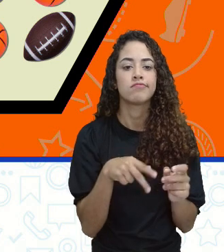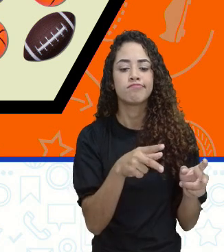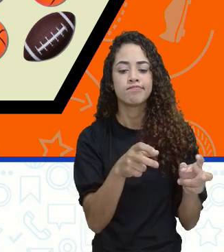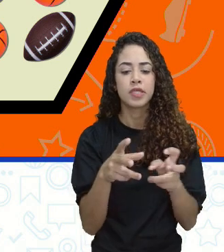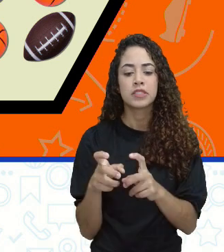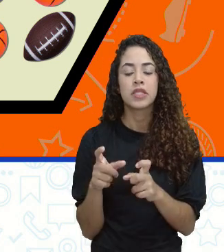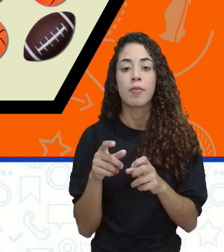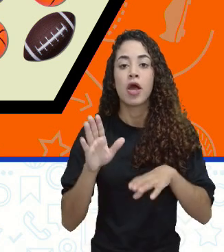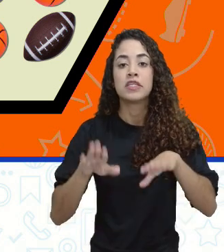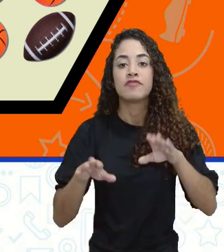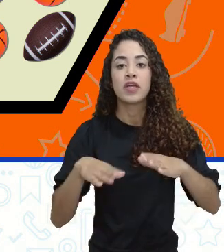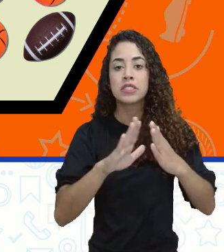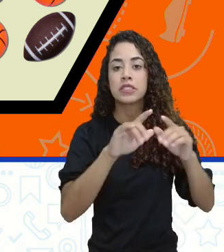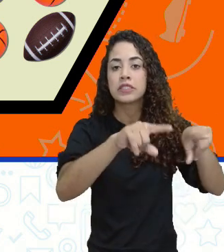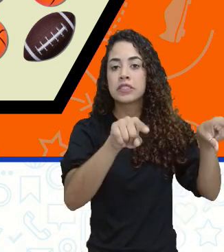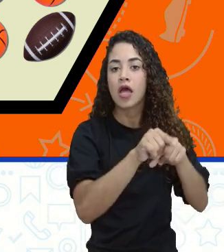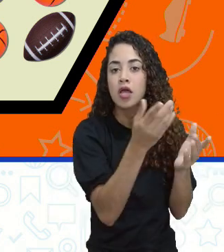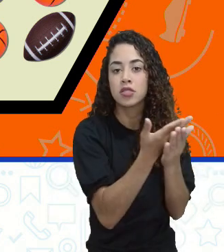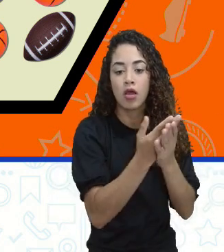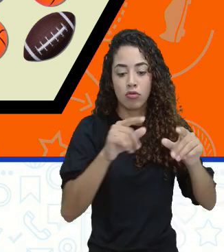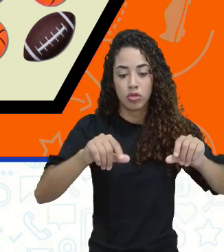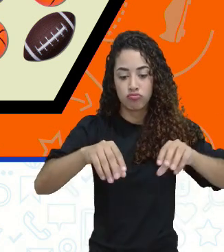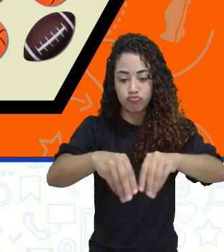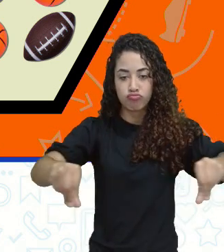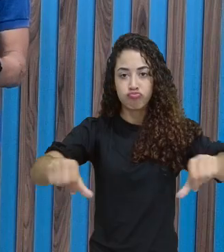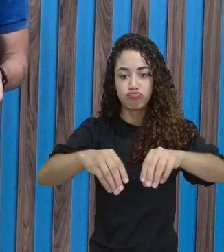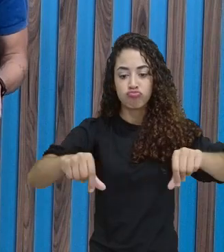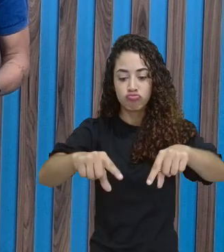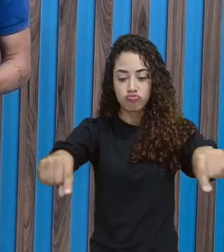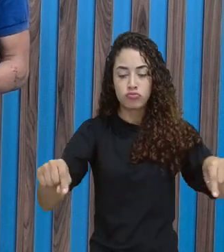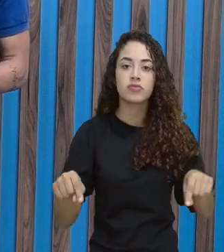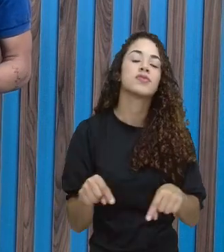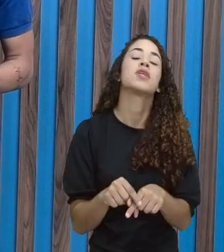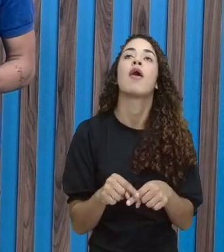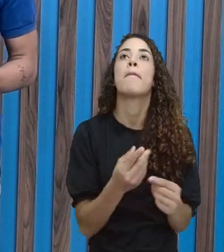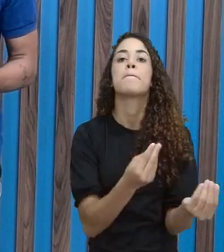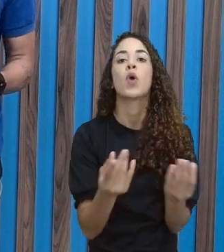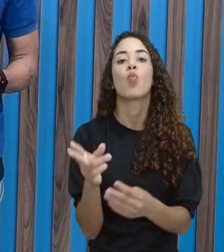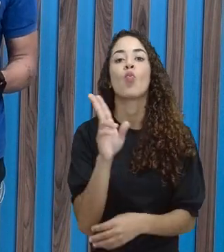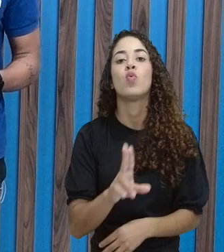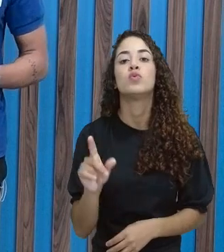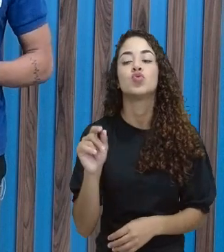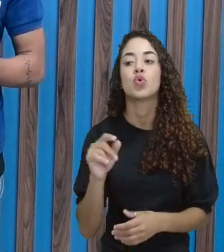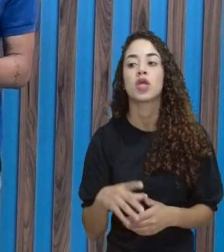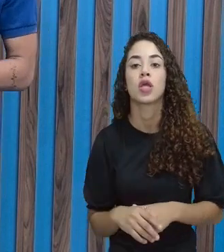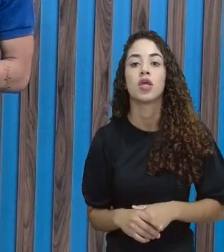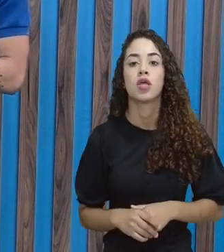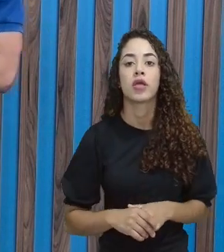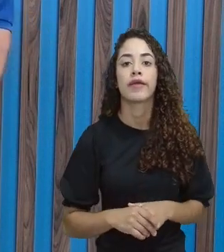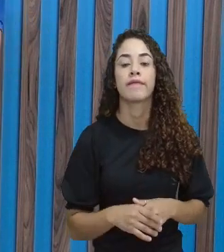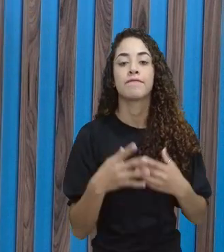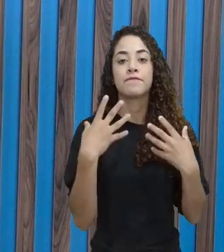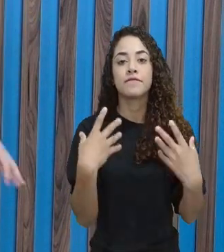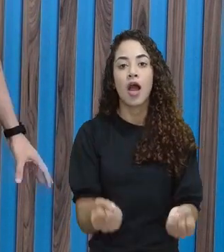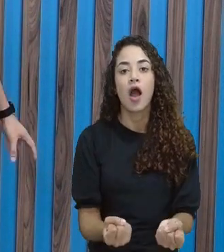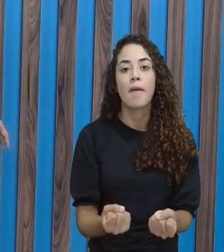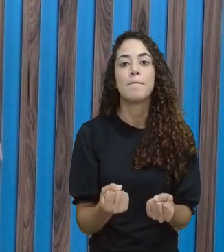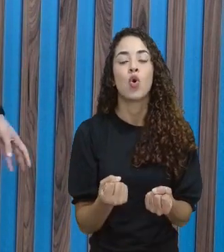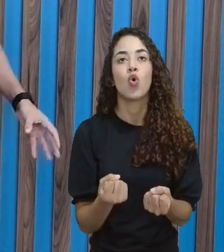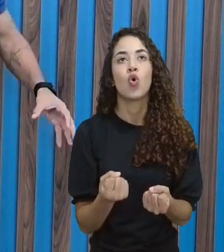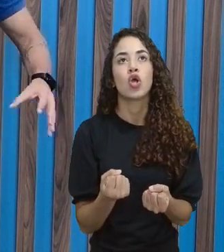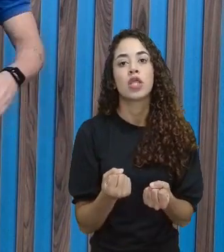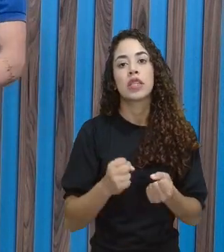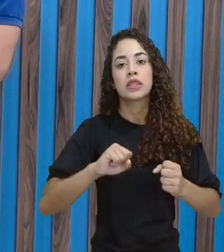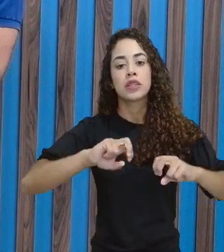né, da sala de aula também, muitos de vocês usarem tipo, ah, vamos derrubar o inimigo,